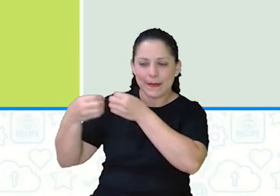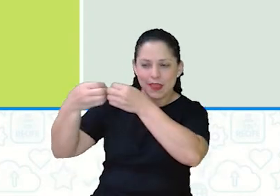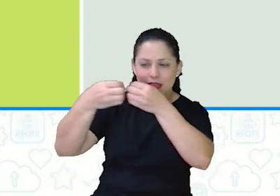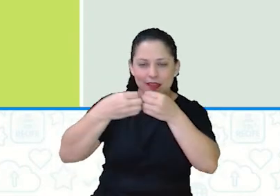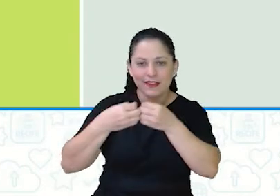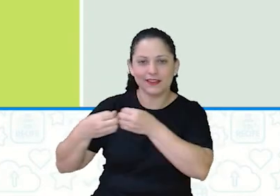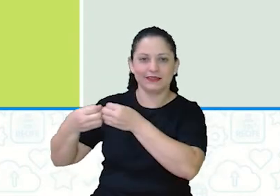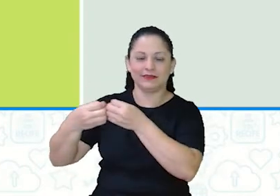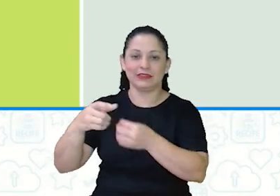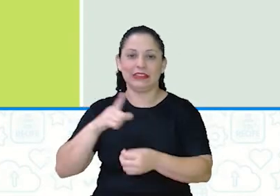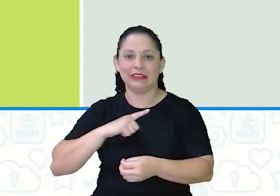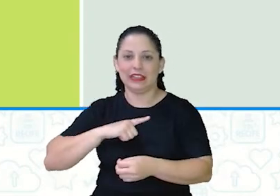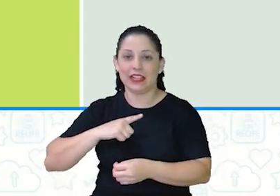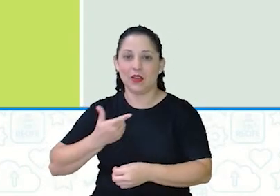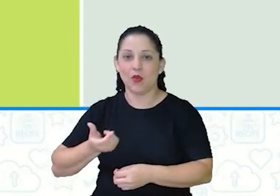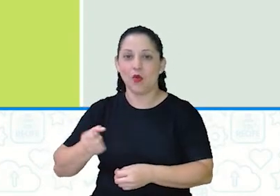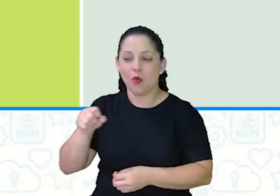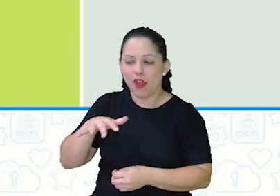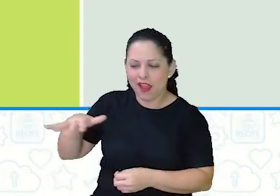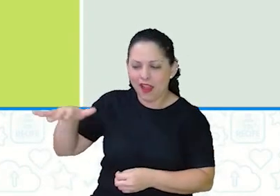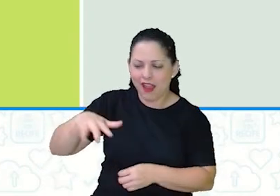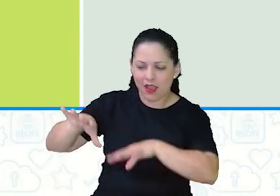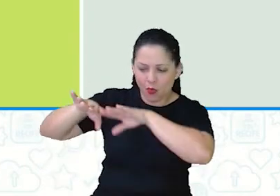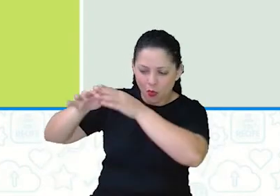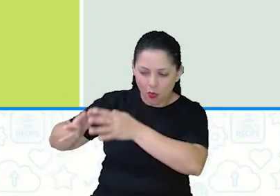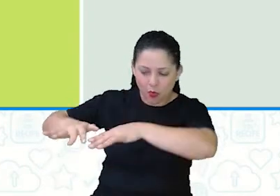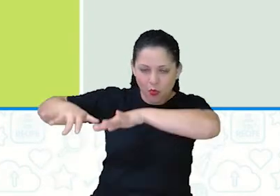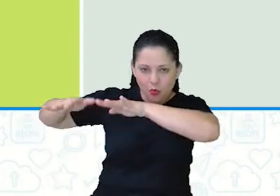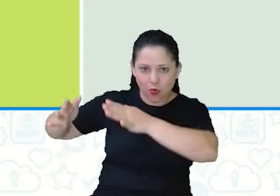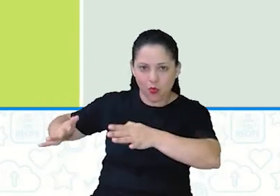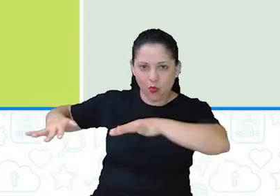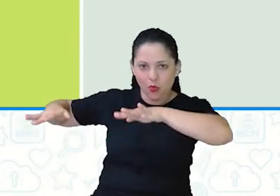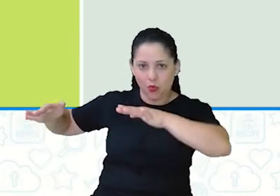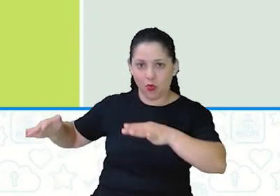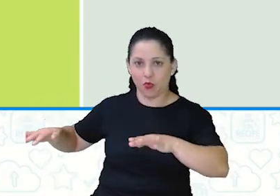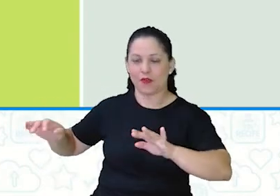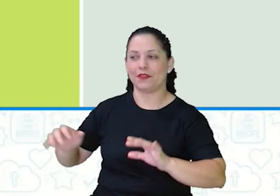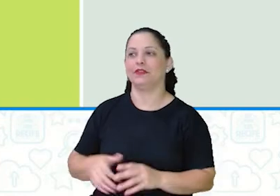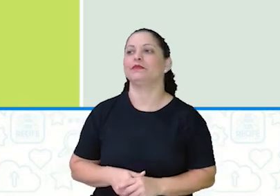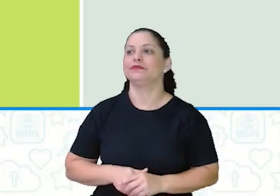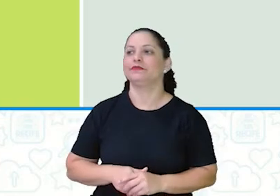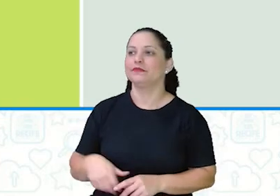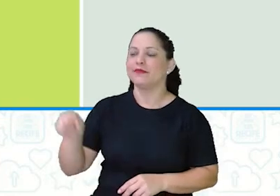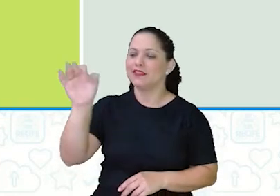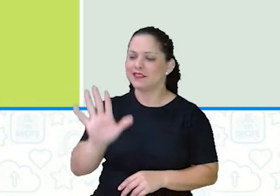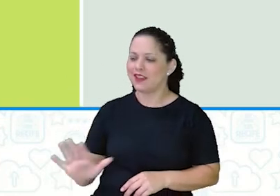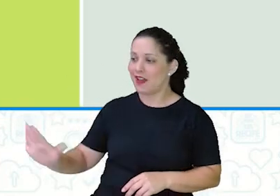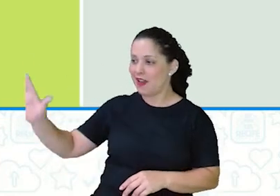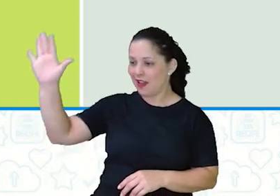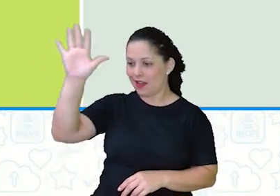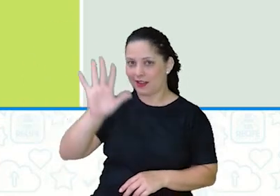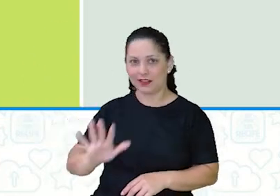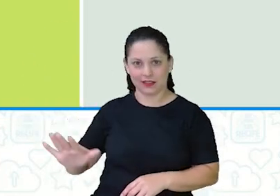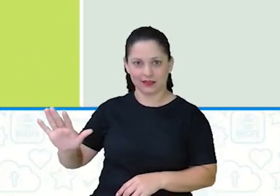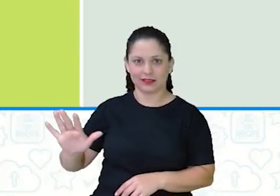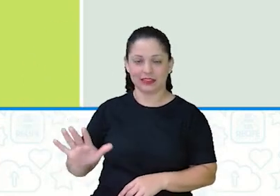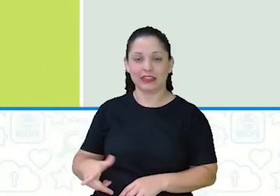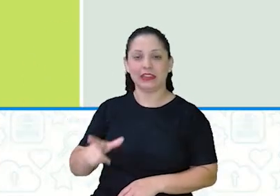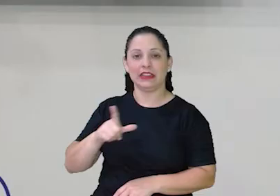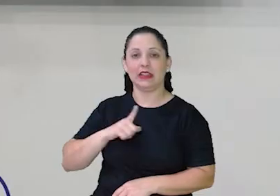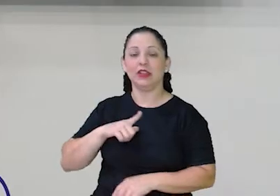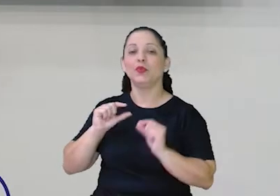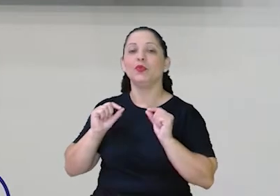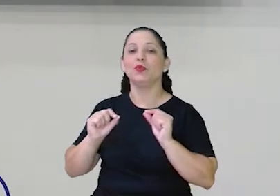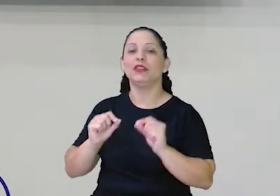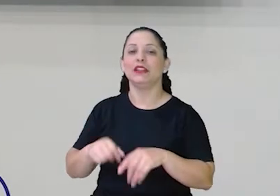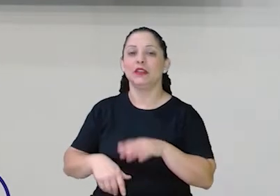estados têm uma partezinha que está no litoral, tá? E dentro dessa região aqui, a gente tem os estados. E vocês lembram qual é